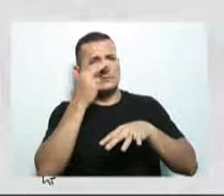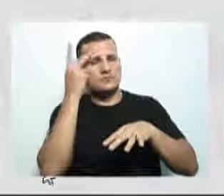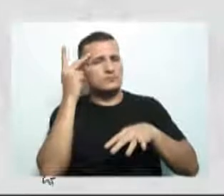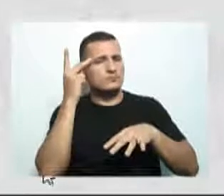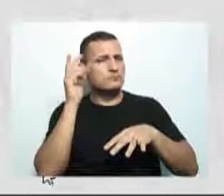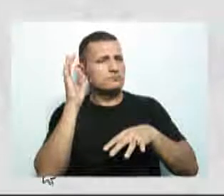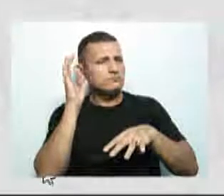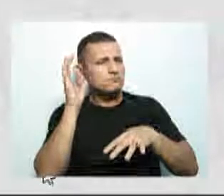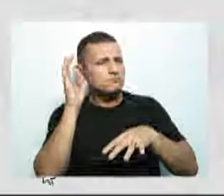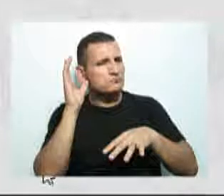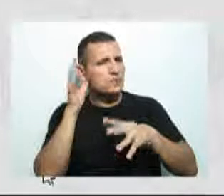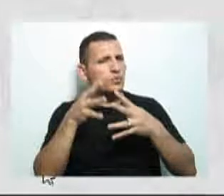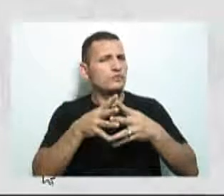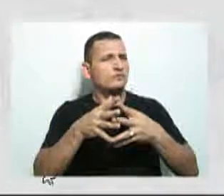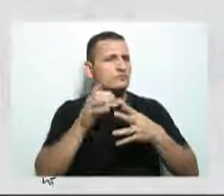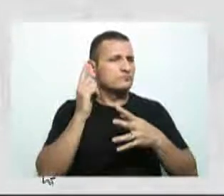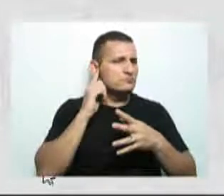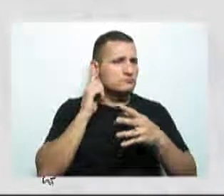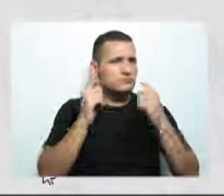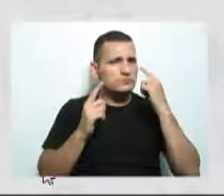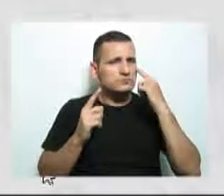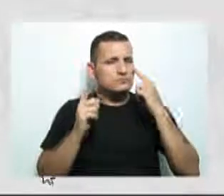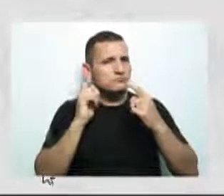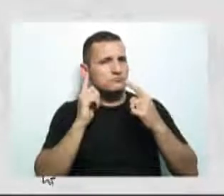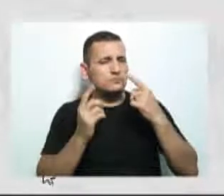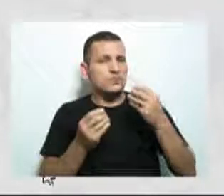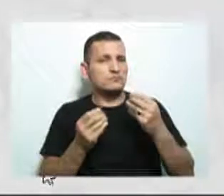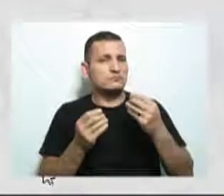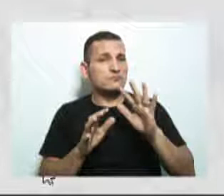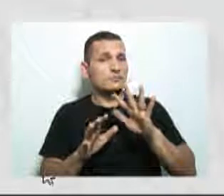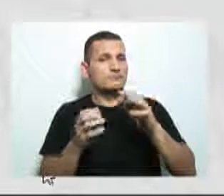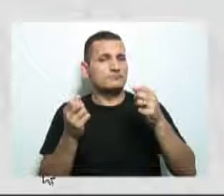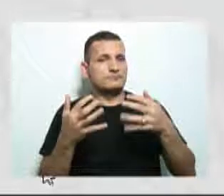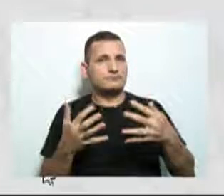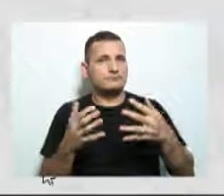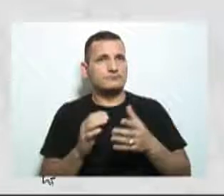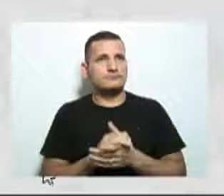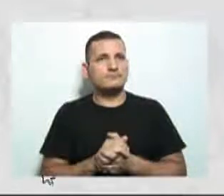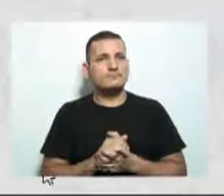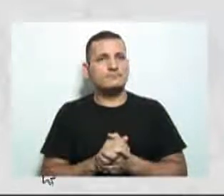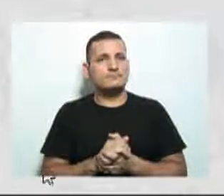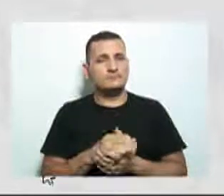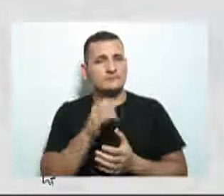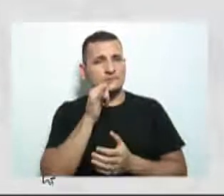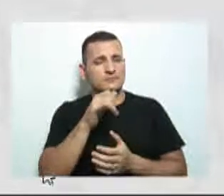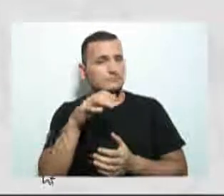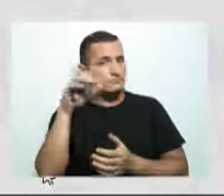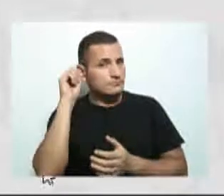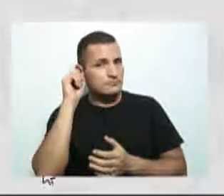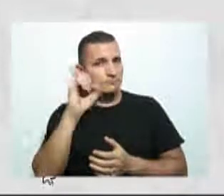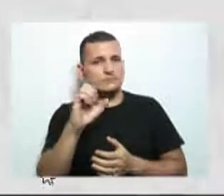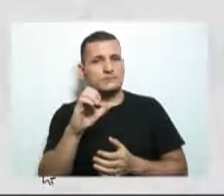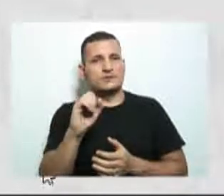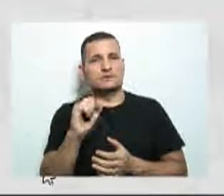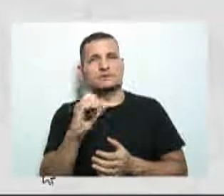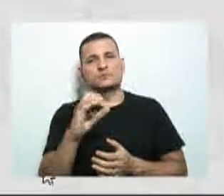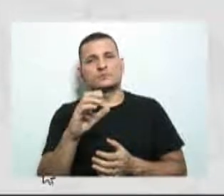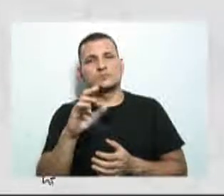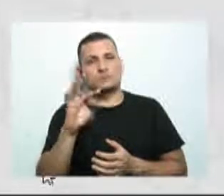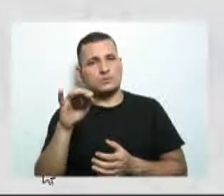escutar. Vixe, professor, agora eu me ferrei. Por quê? Não, calma, vou explicar, olha aí. Quando se escuta, canaliza-se